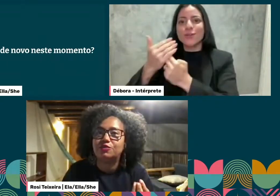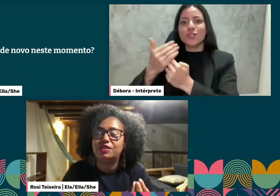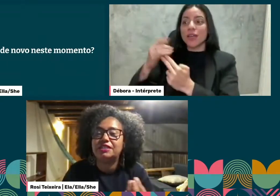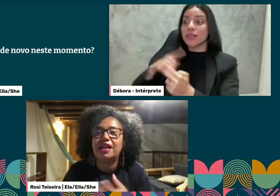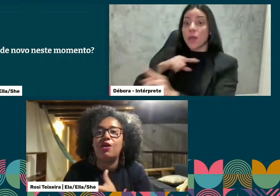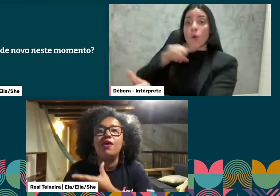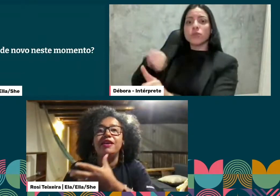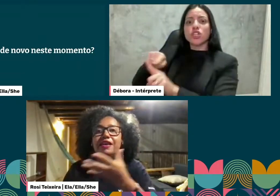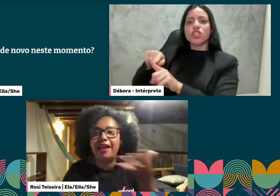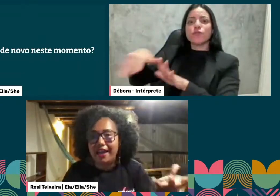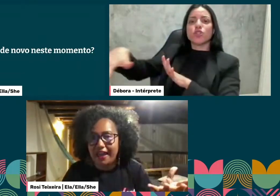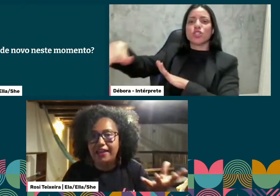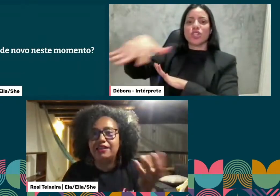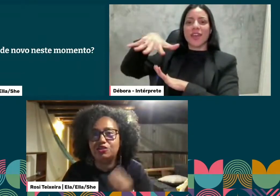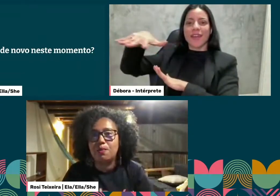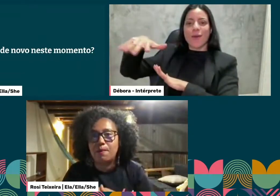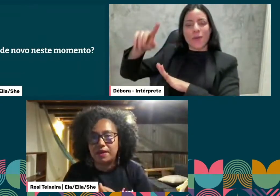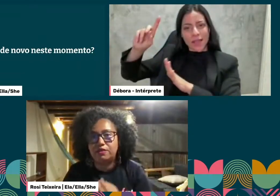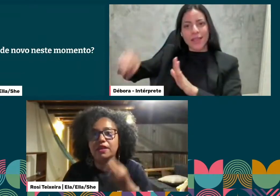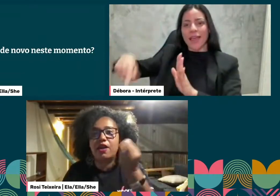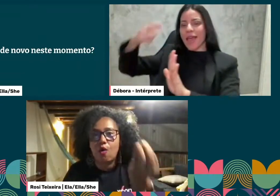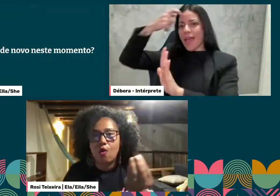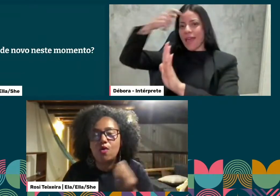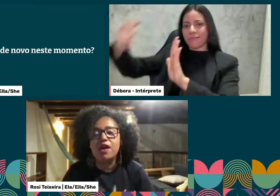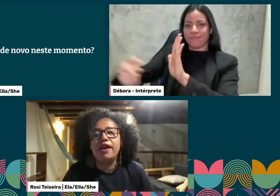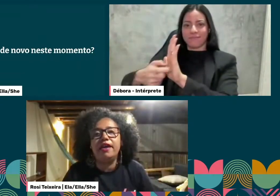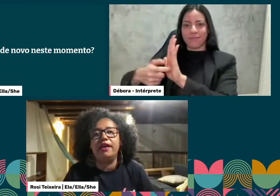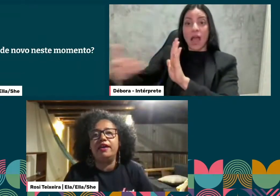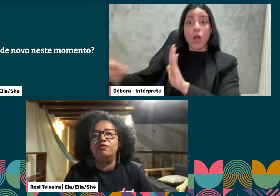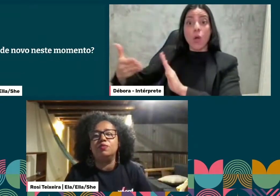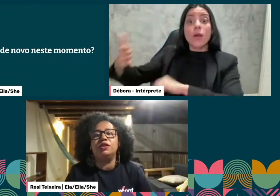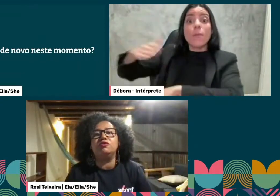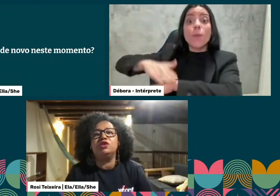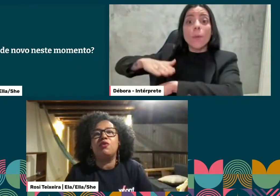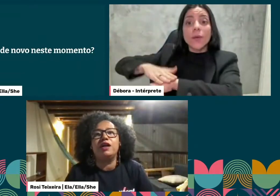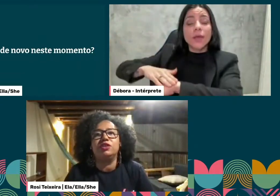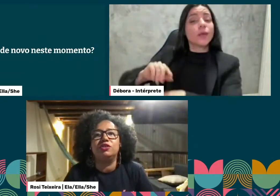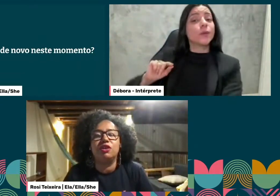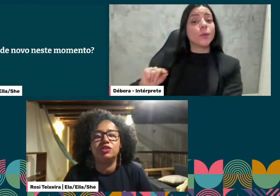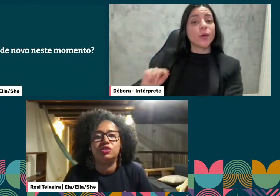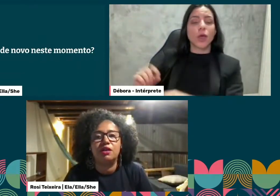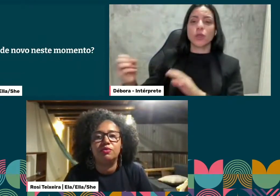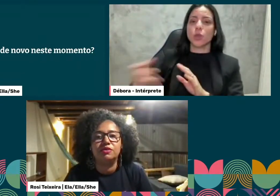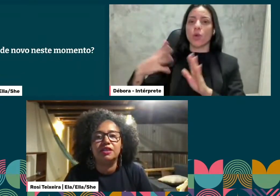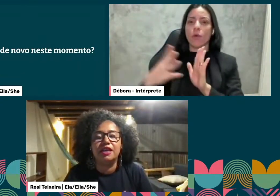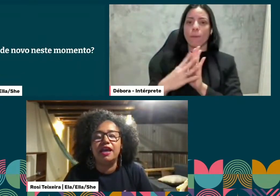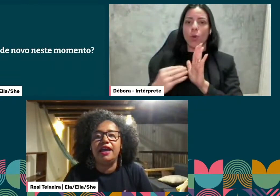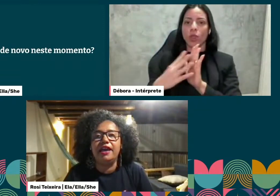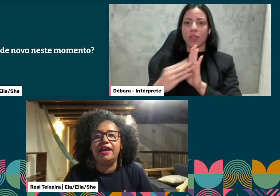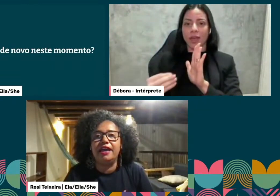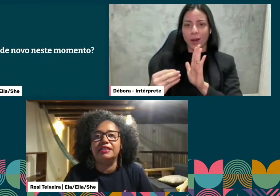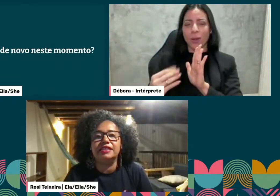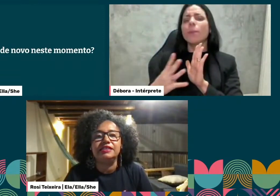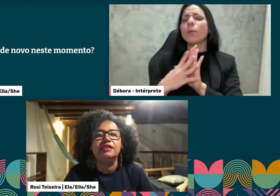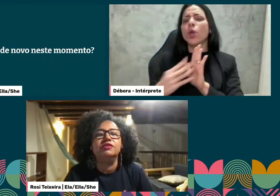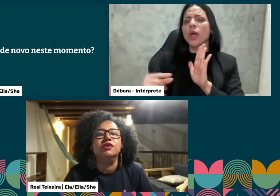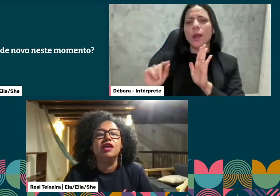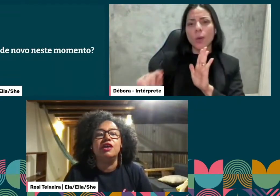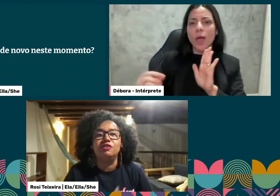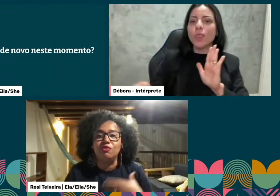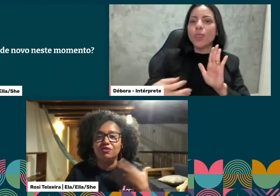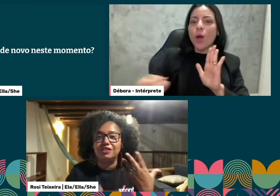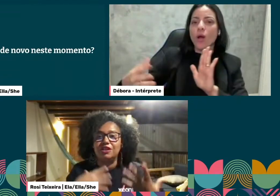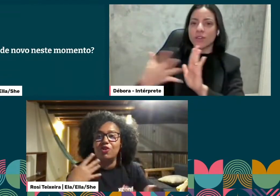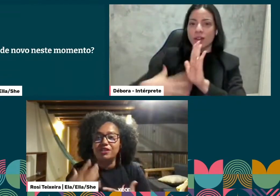a inteligência artificial é neste momento, né, com os modelos de linguagem que nós estamos